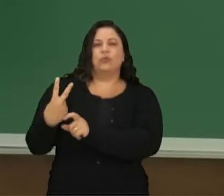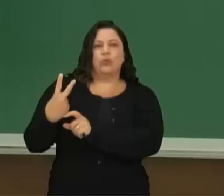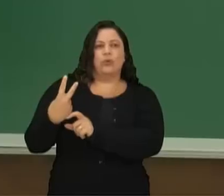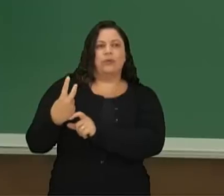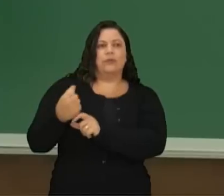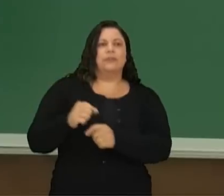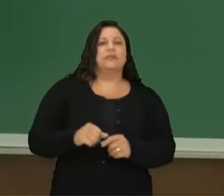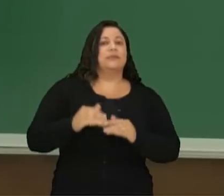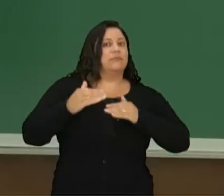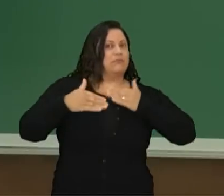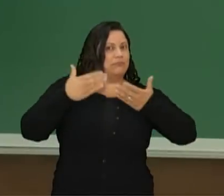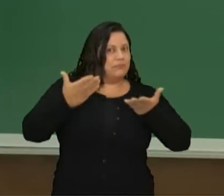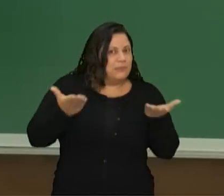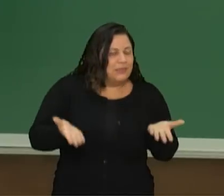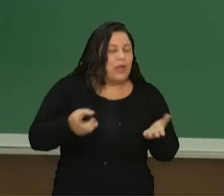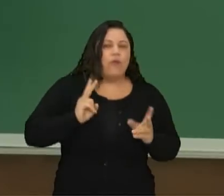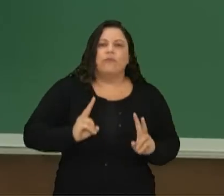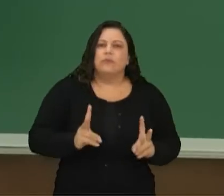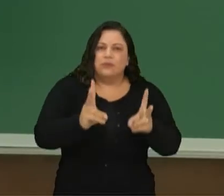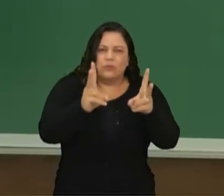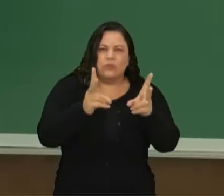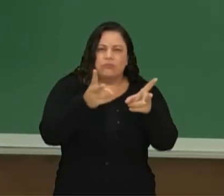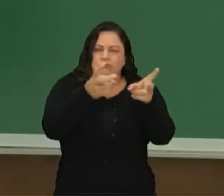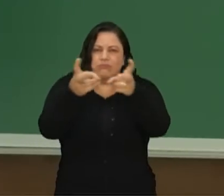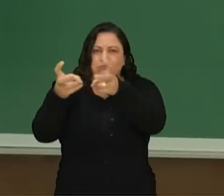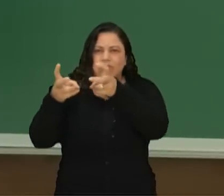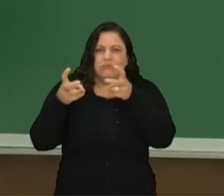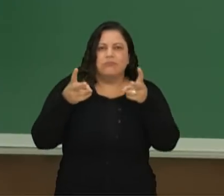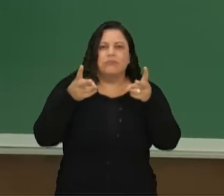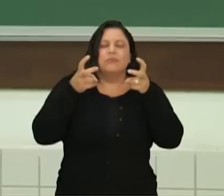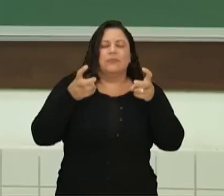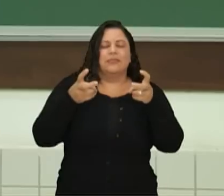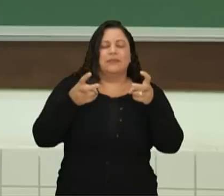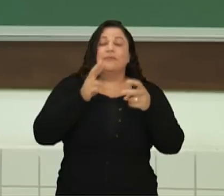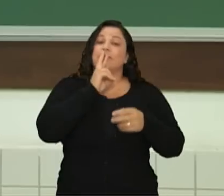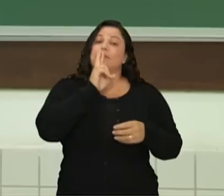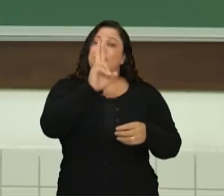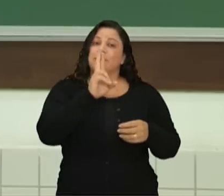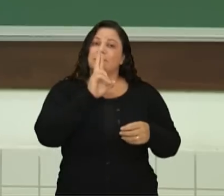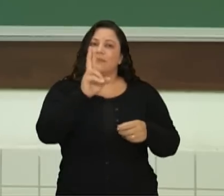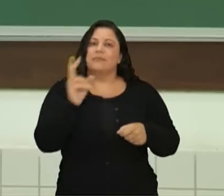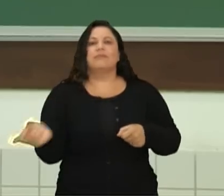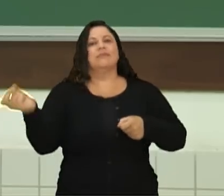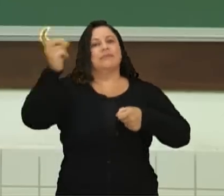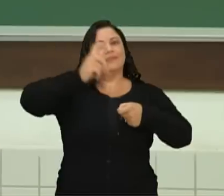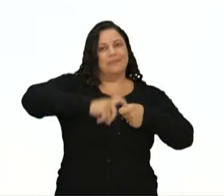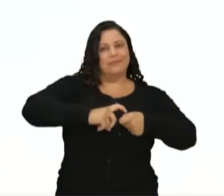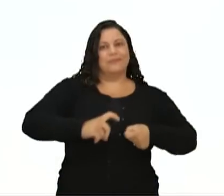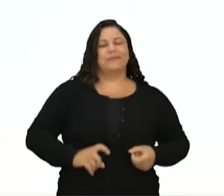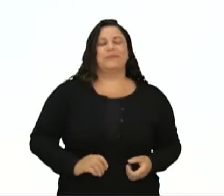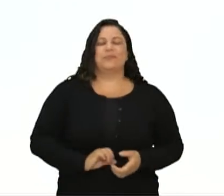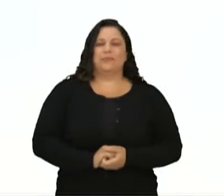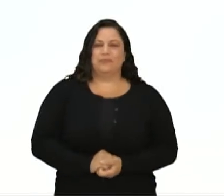filmes. Então, continuem analisando aqui, resolvam lá e nós já voltamos.